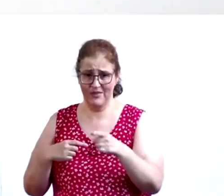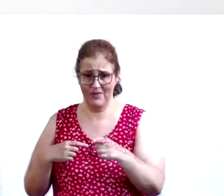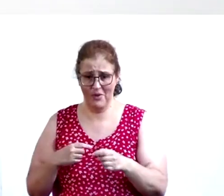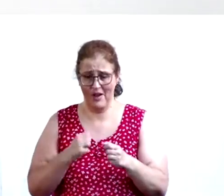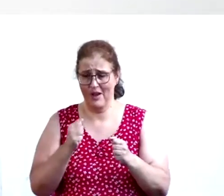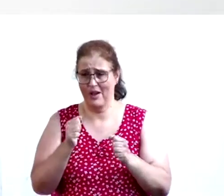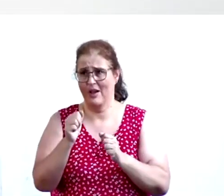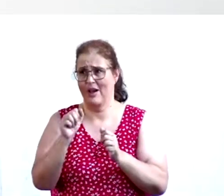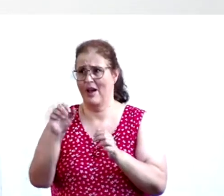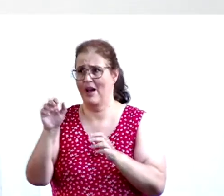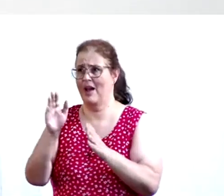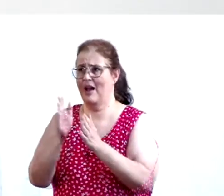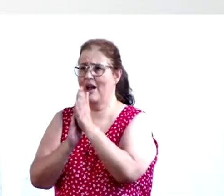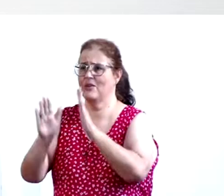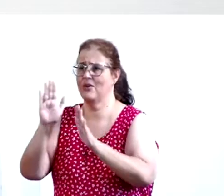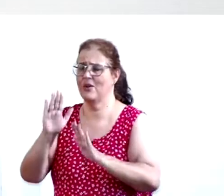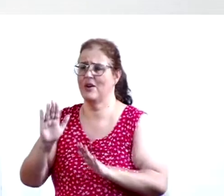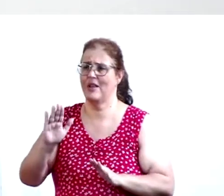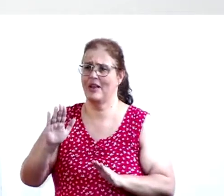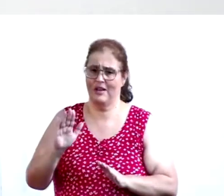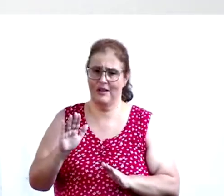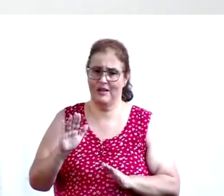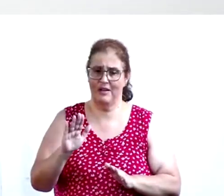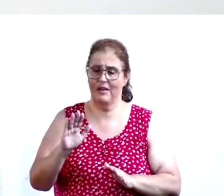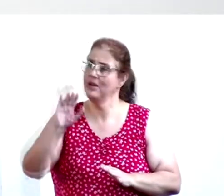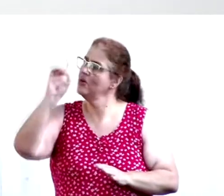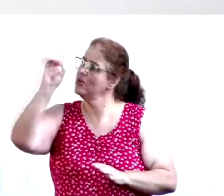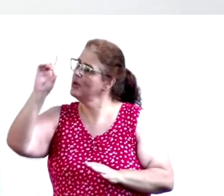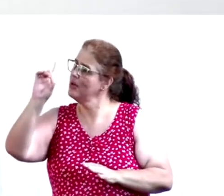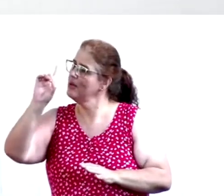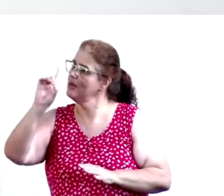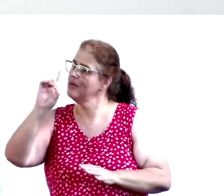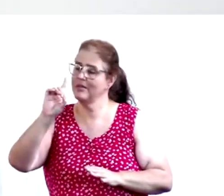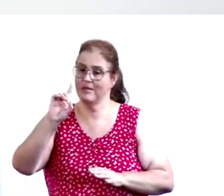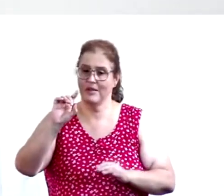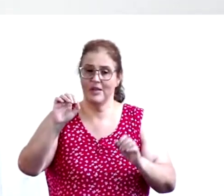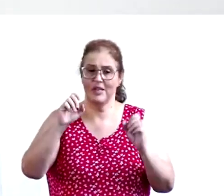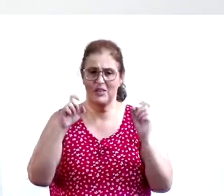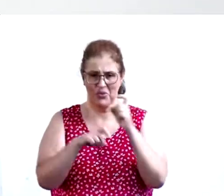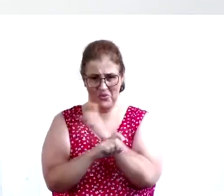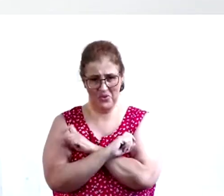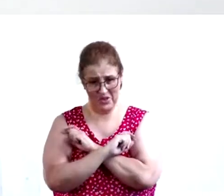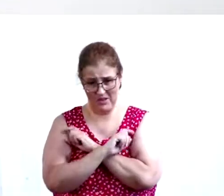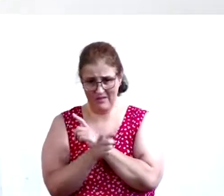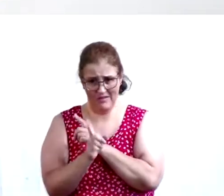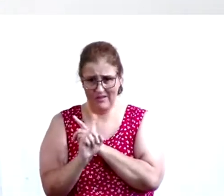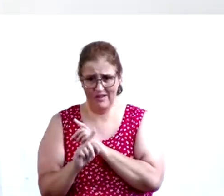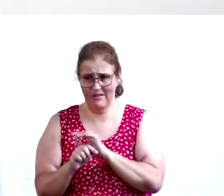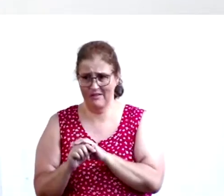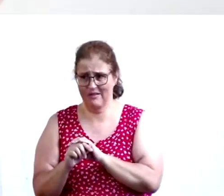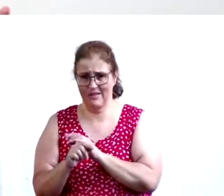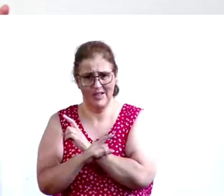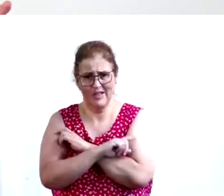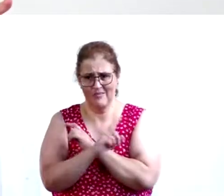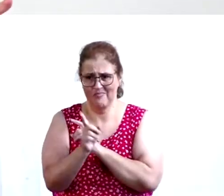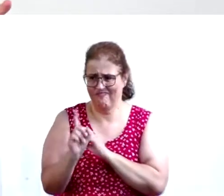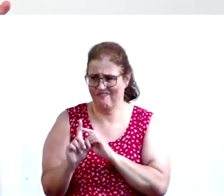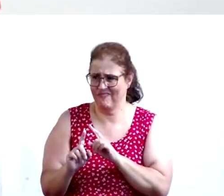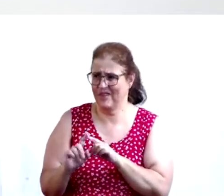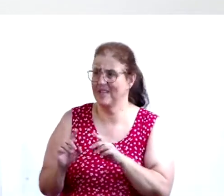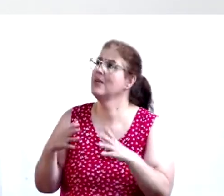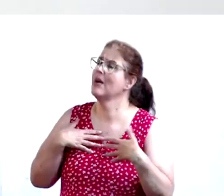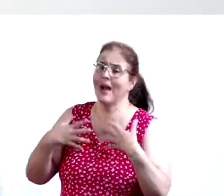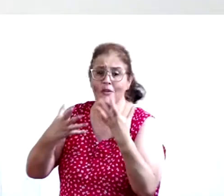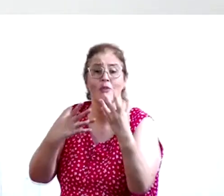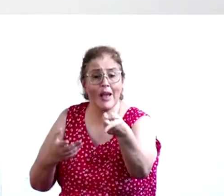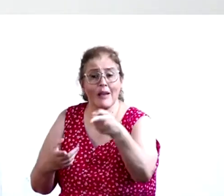além do Eufrates? Deuses criados, não falta. Quem vocês vão adorar? A quem vocês vão se apegar?